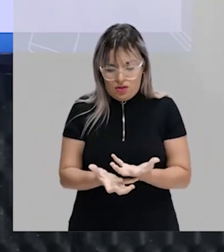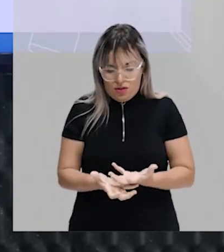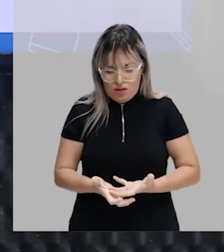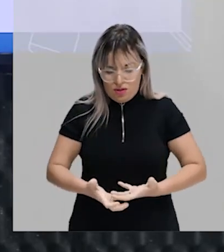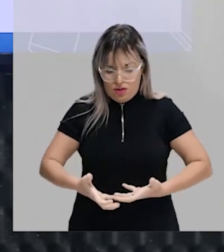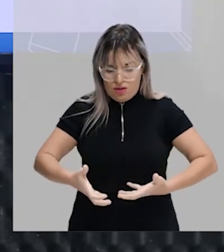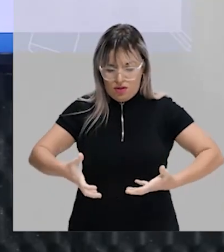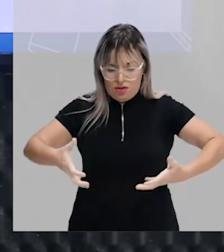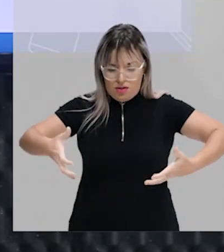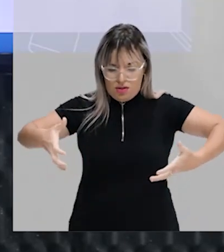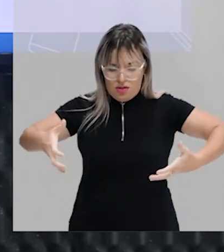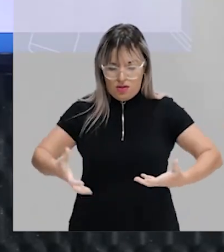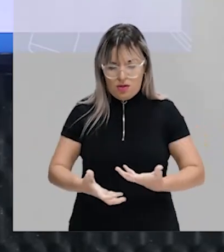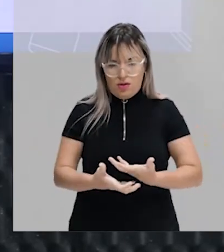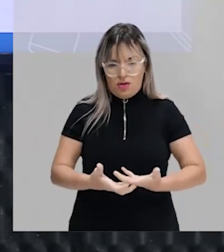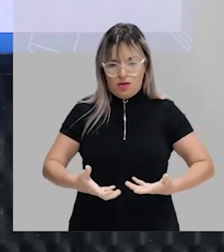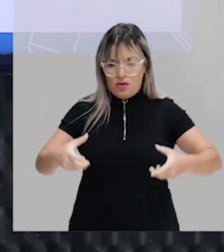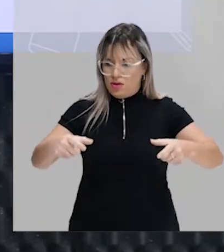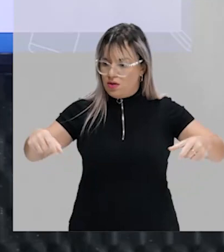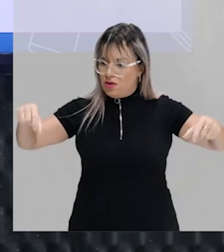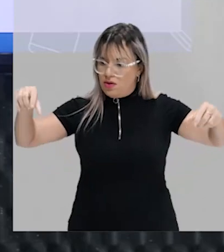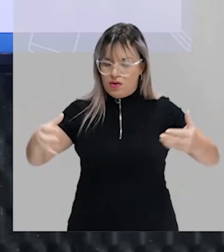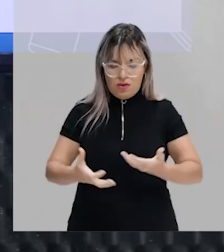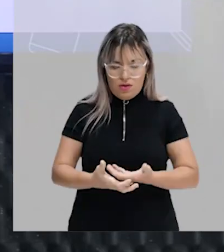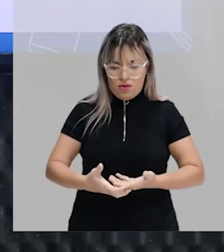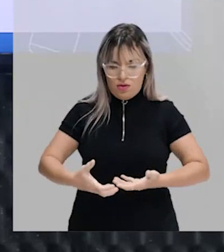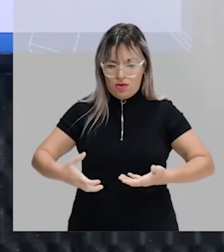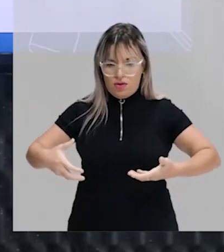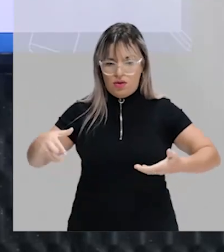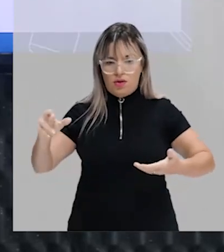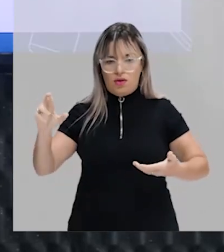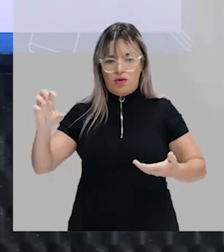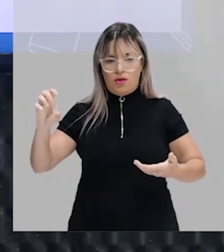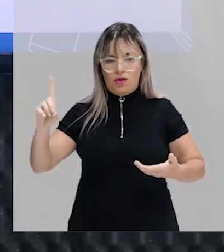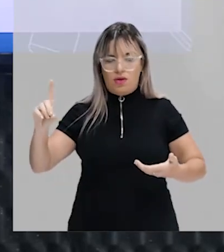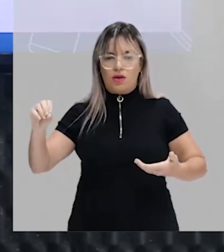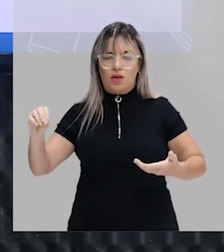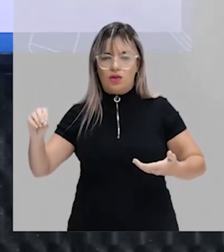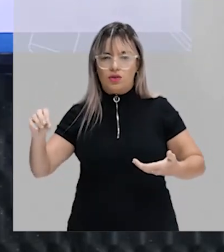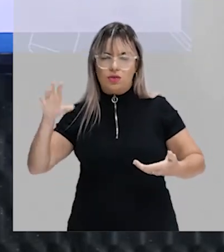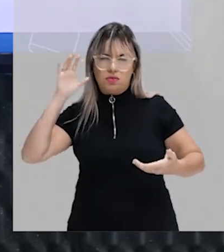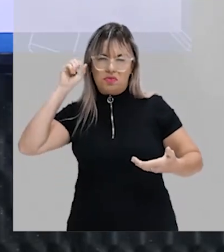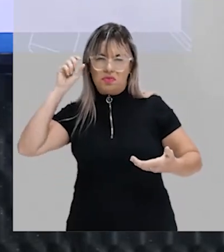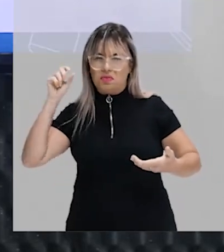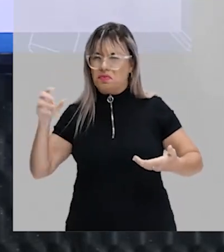incomoda? Principalmente quando é na casa do vizinho. O vizinho balança a rede e às vezes a gente fica.